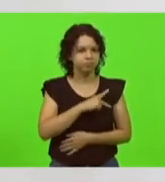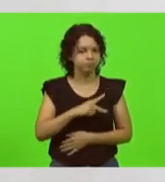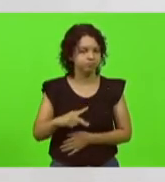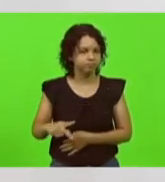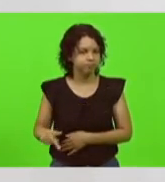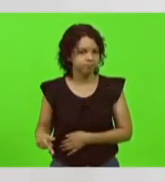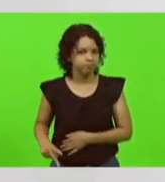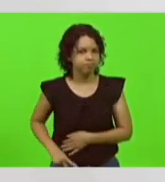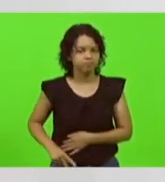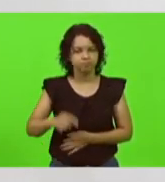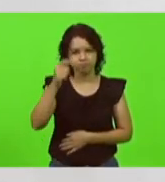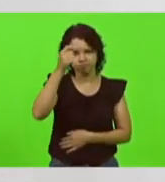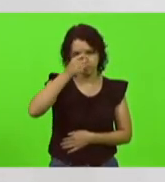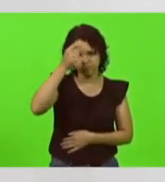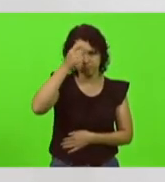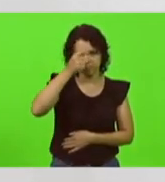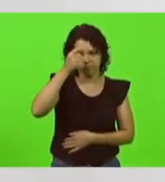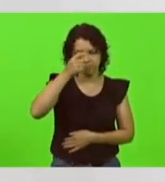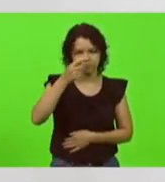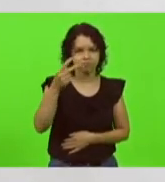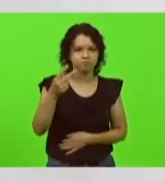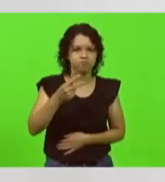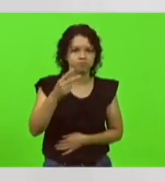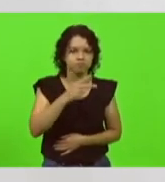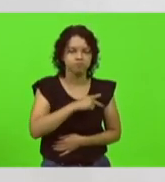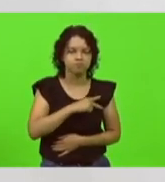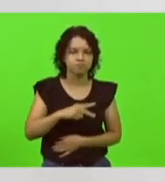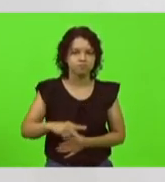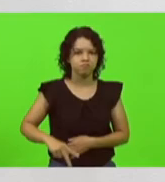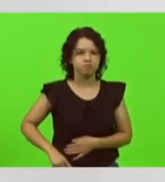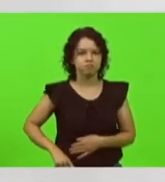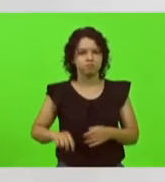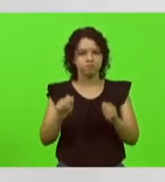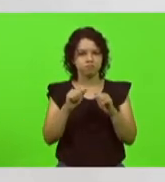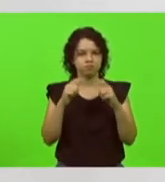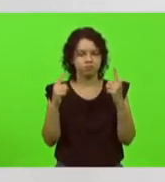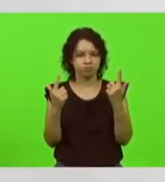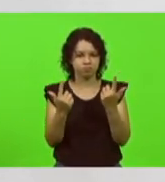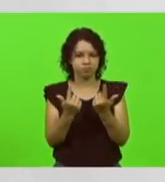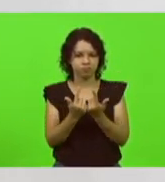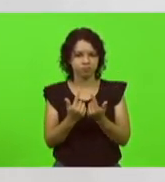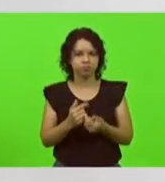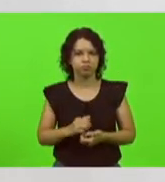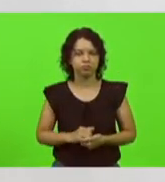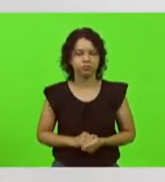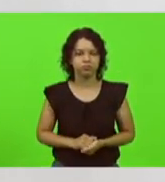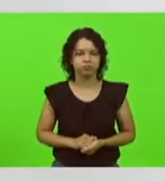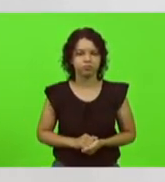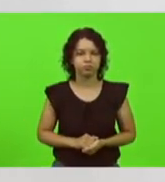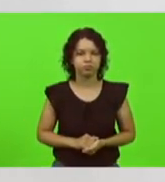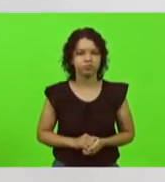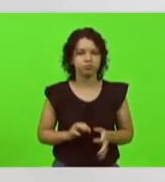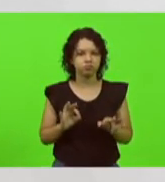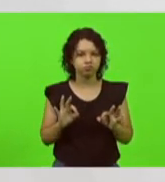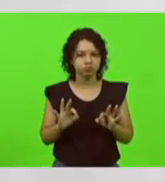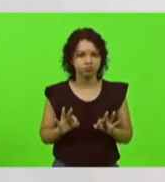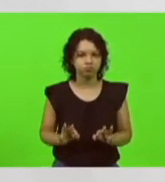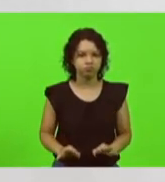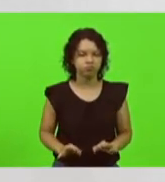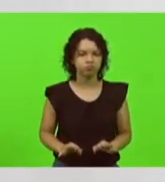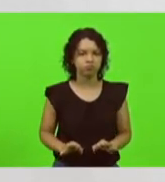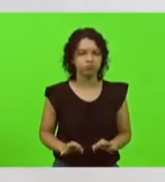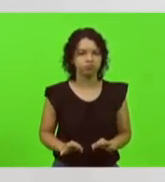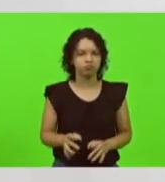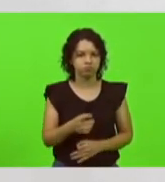Skudlark, a vice-presidência desta casa. E, com certeza,